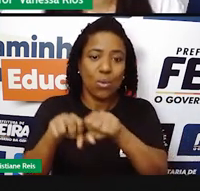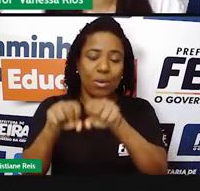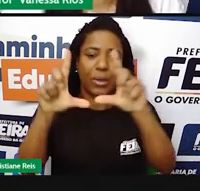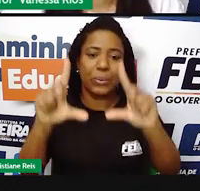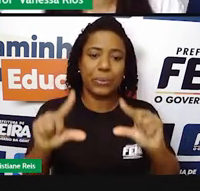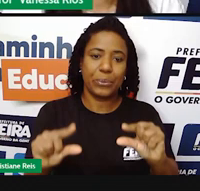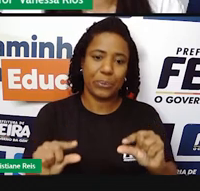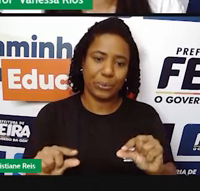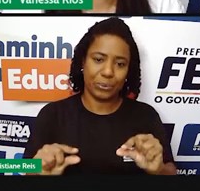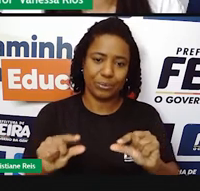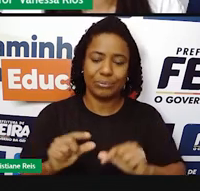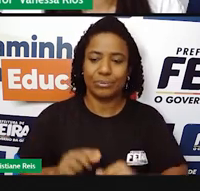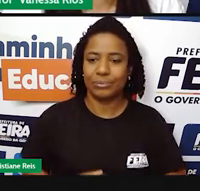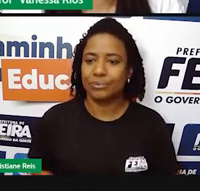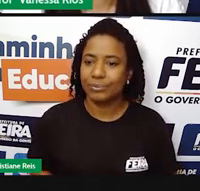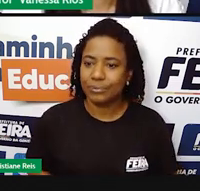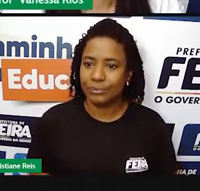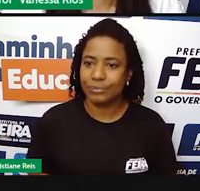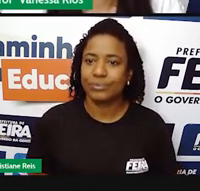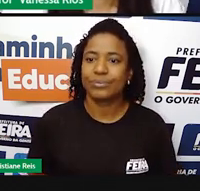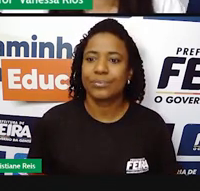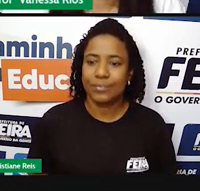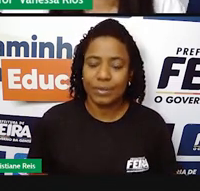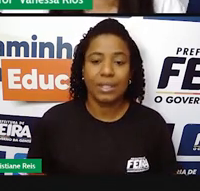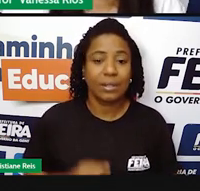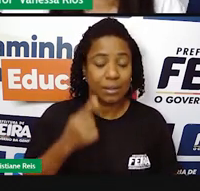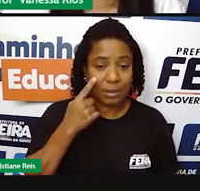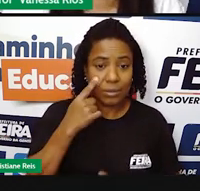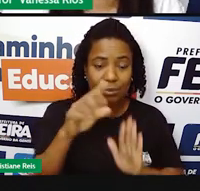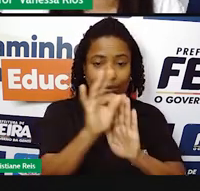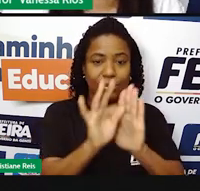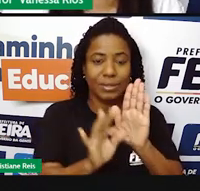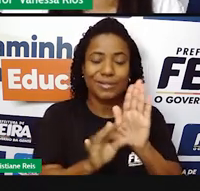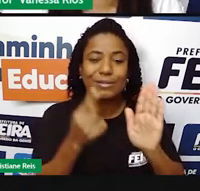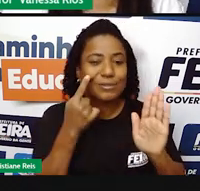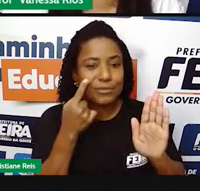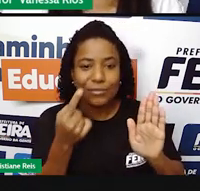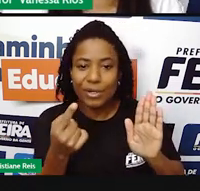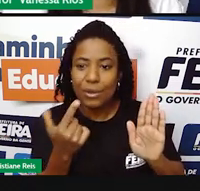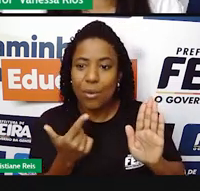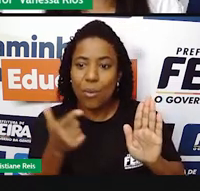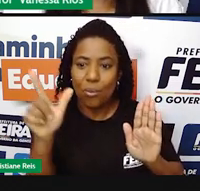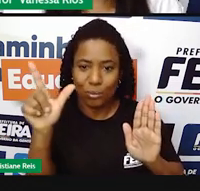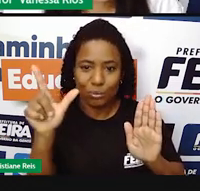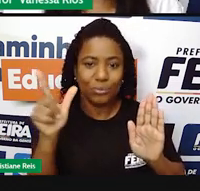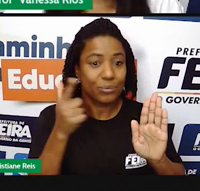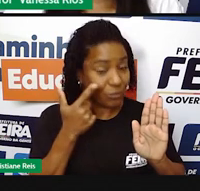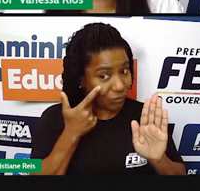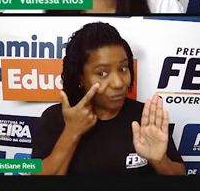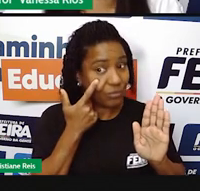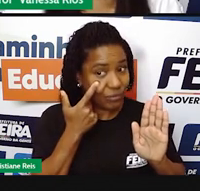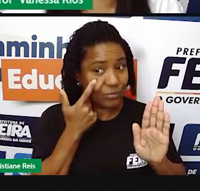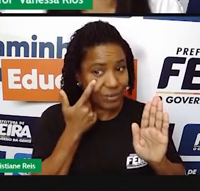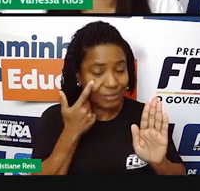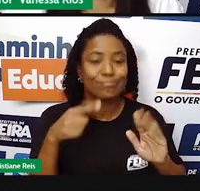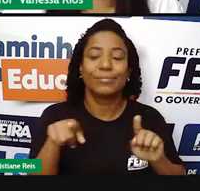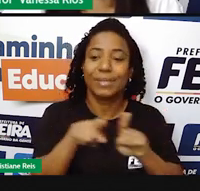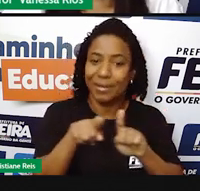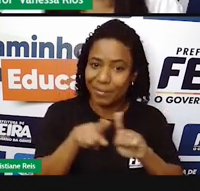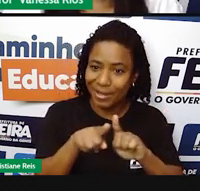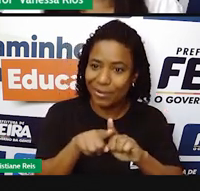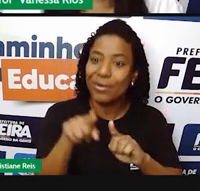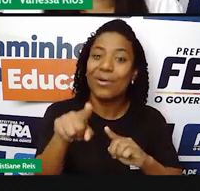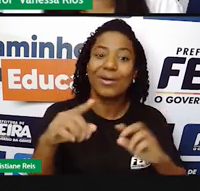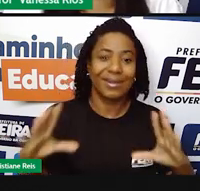E continuando o texto, a gente já observa outro elemento, né? Completando as informações. Também um gráfico, já com um tipo